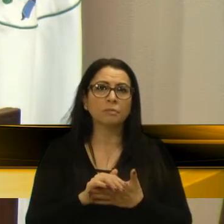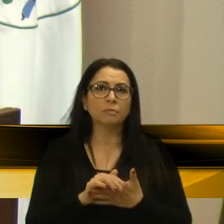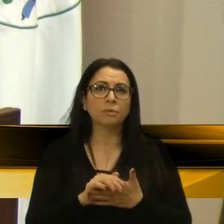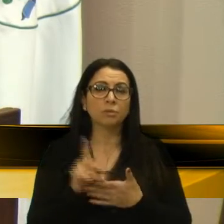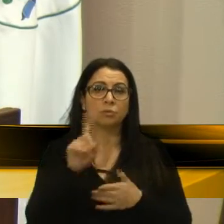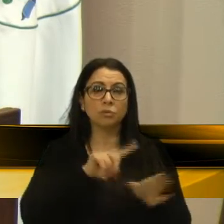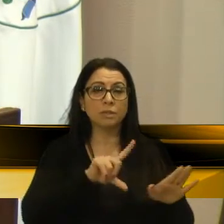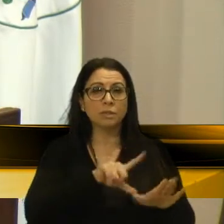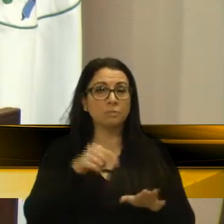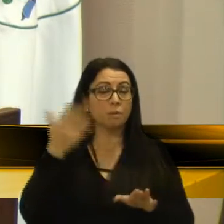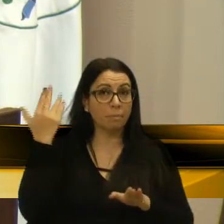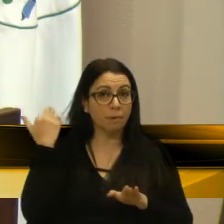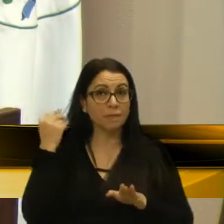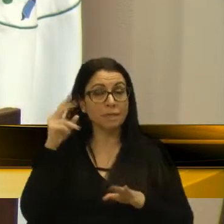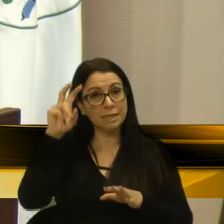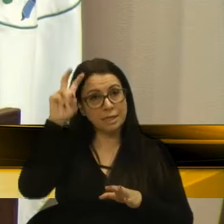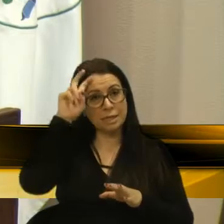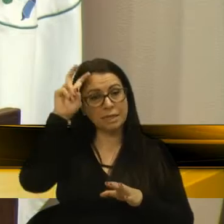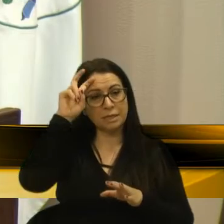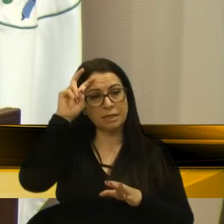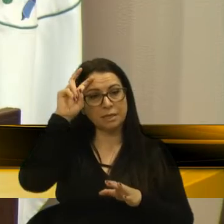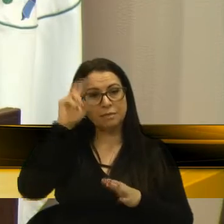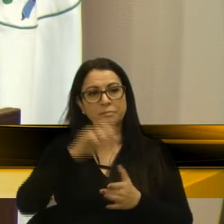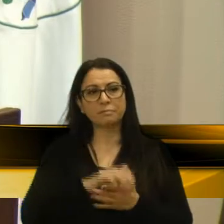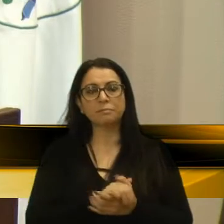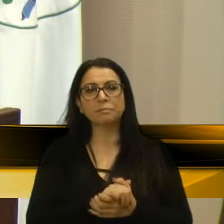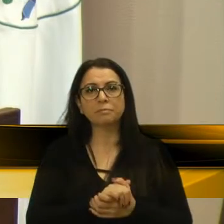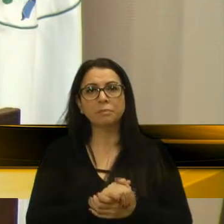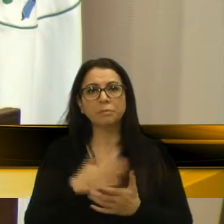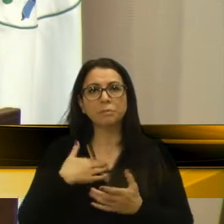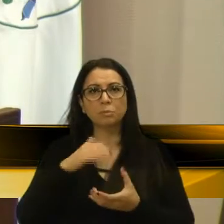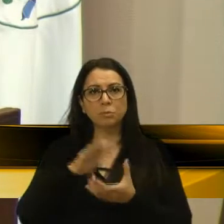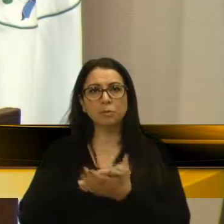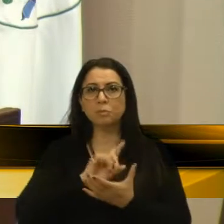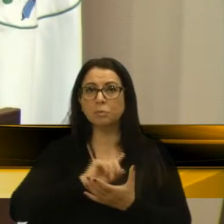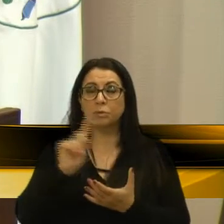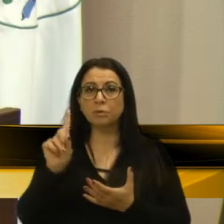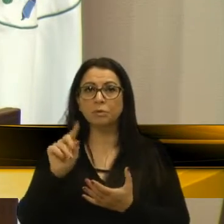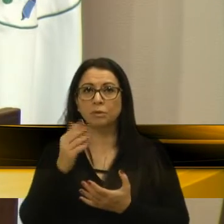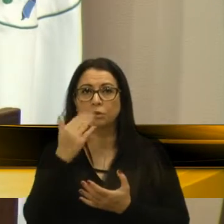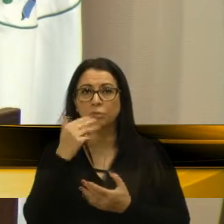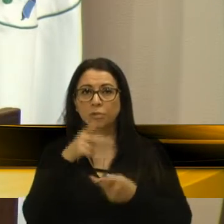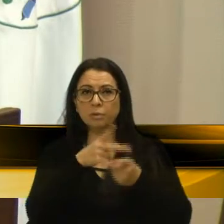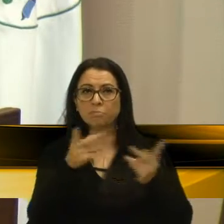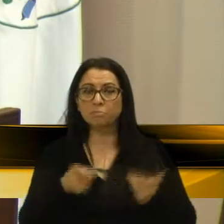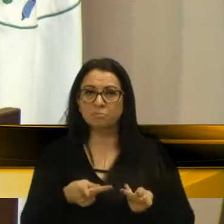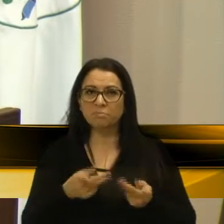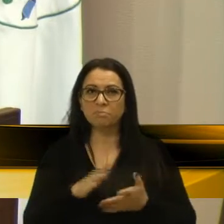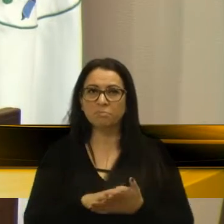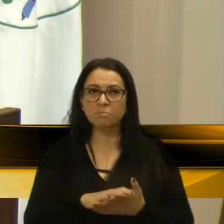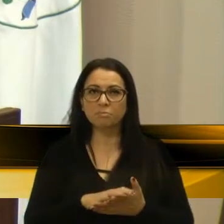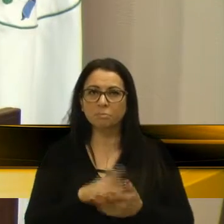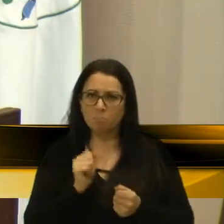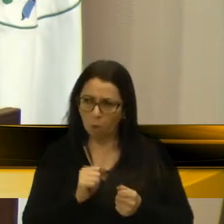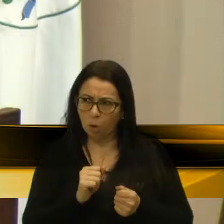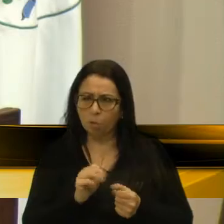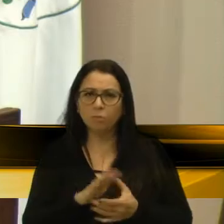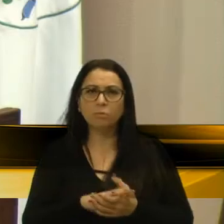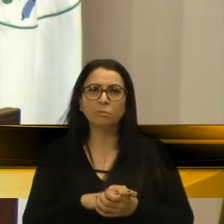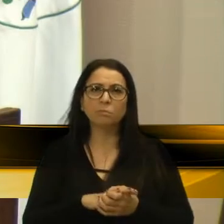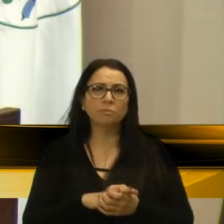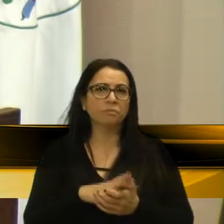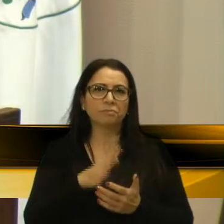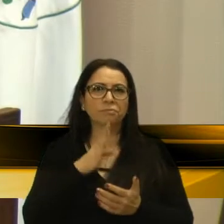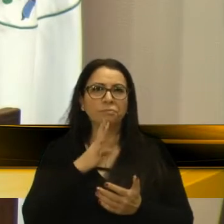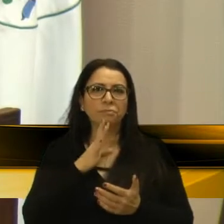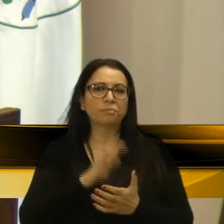semana passada, na quinta-feira, o meu marido disse, vamos lá comer uma pizza. Eu falei, mas pode, né? Eu não